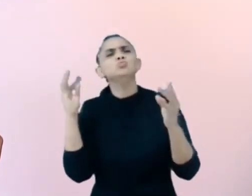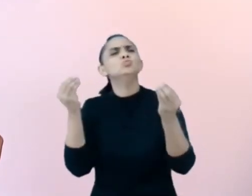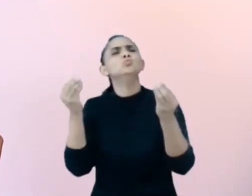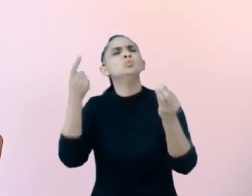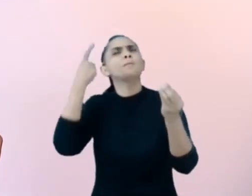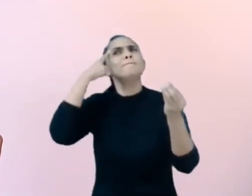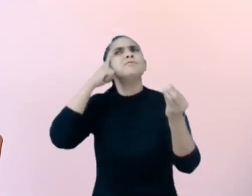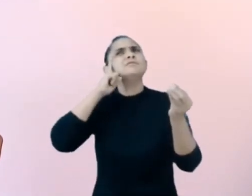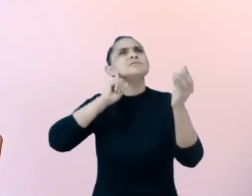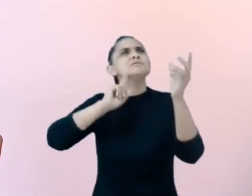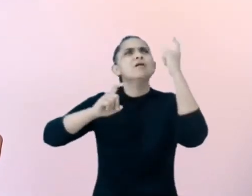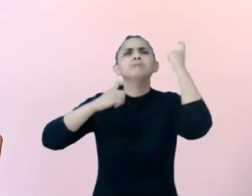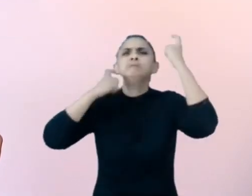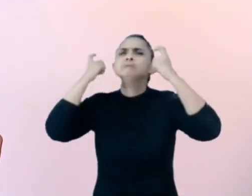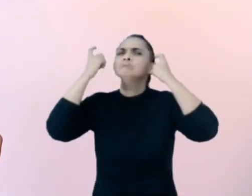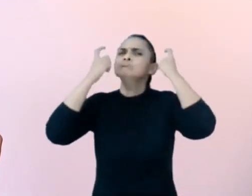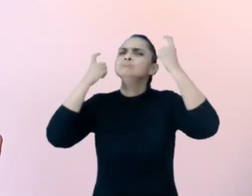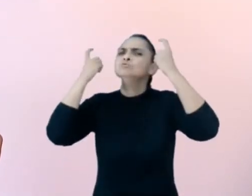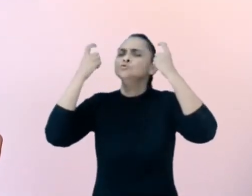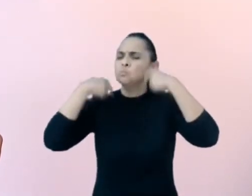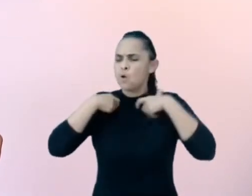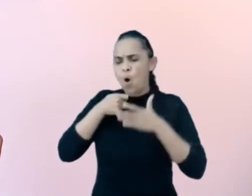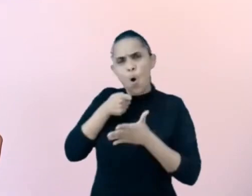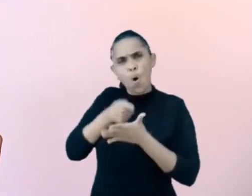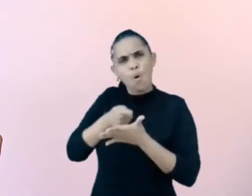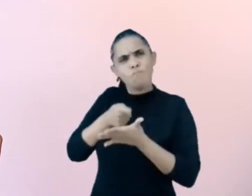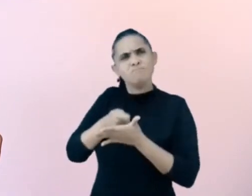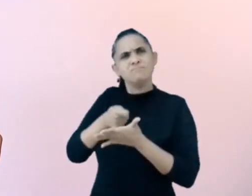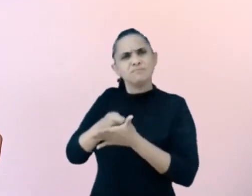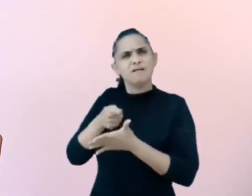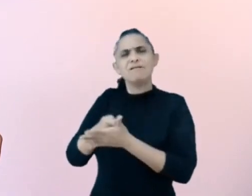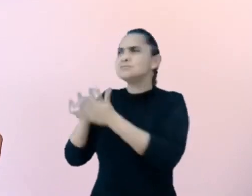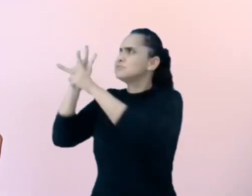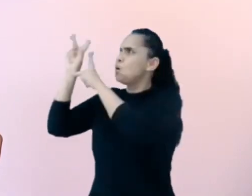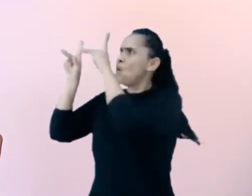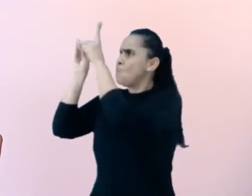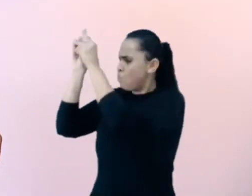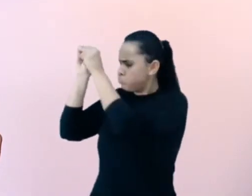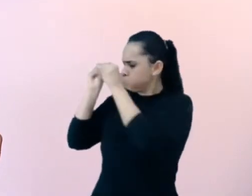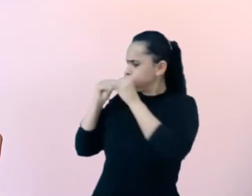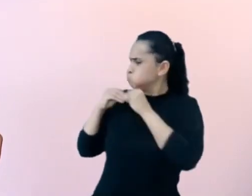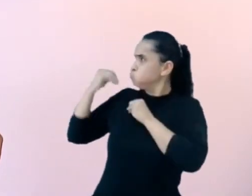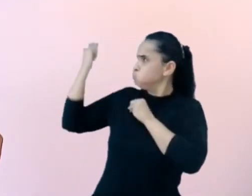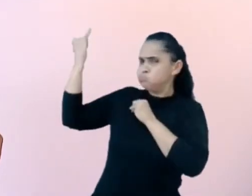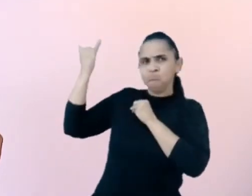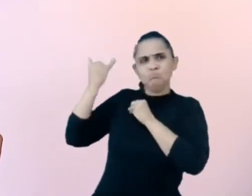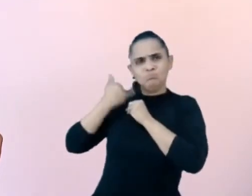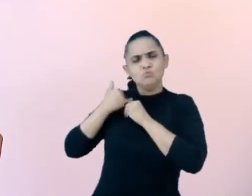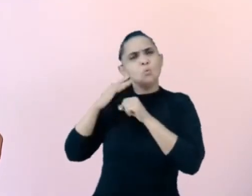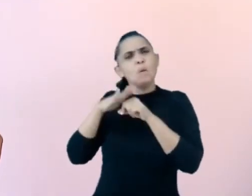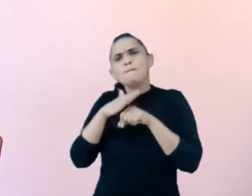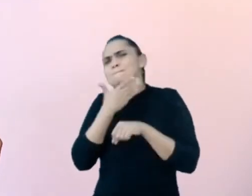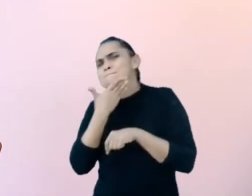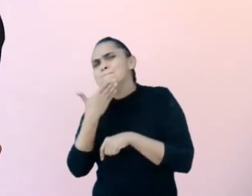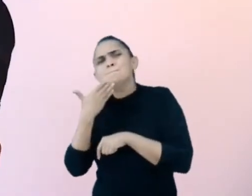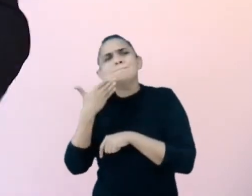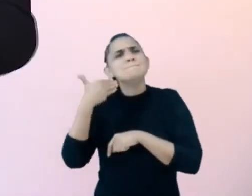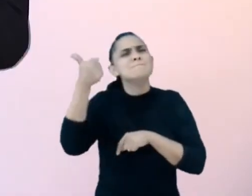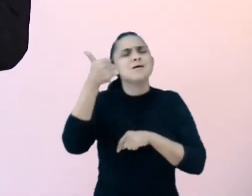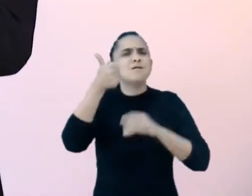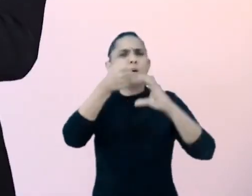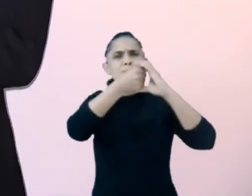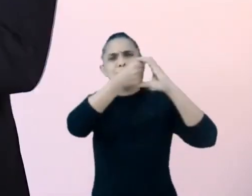obrigação enquanto povo de Deus. E uma das melhores descrições de nossa